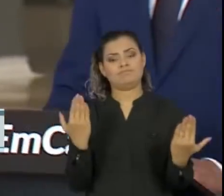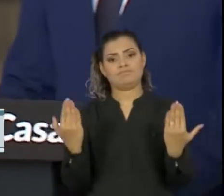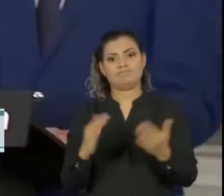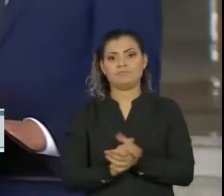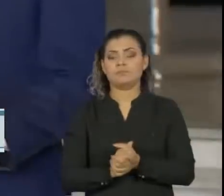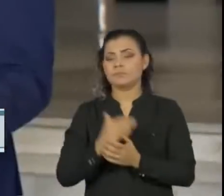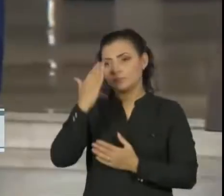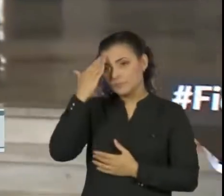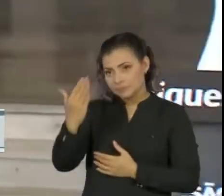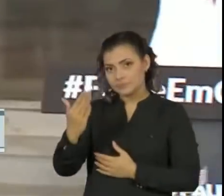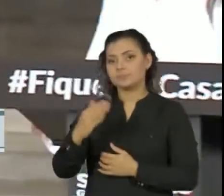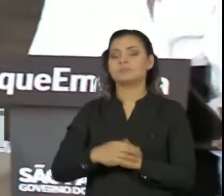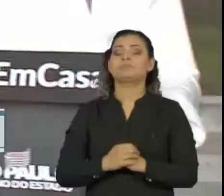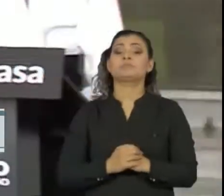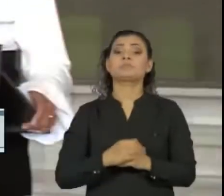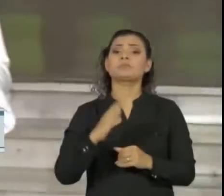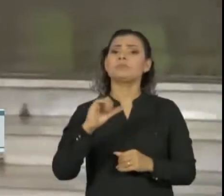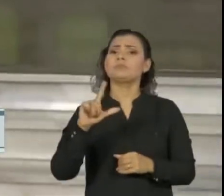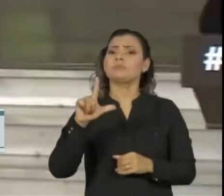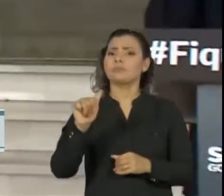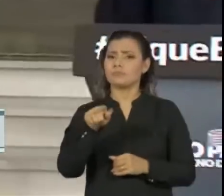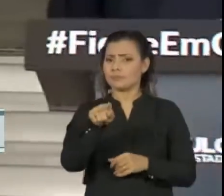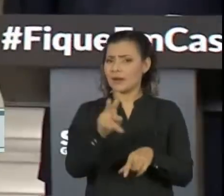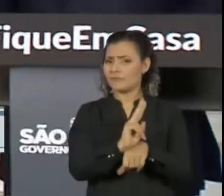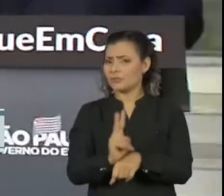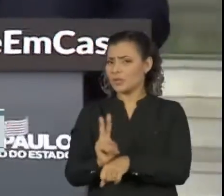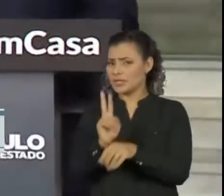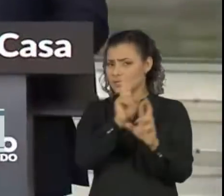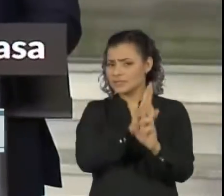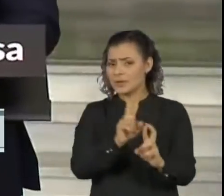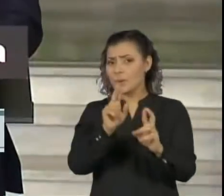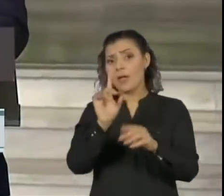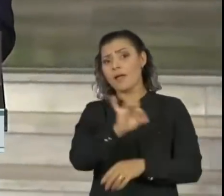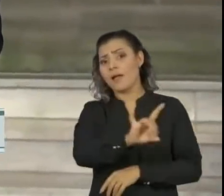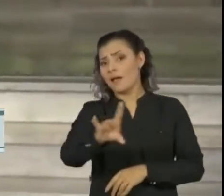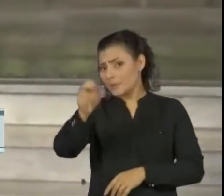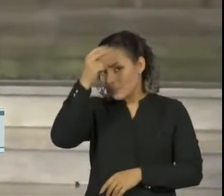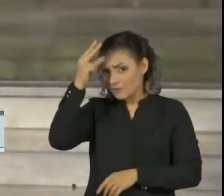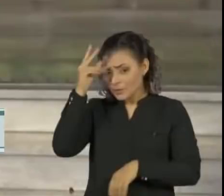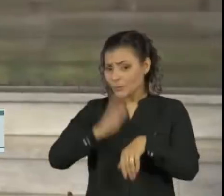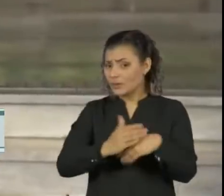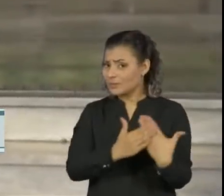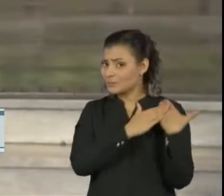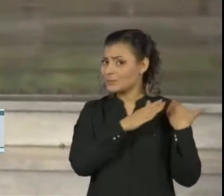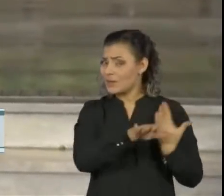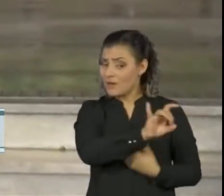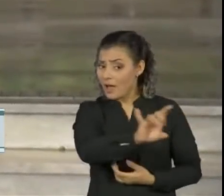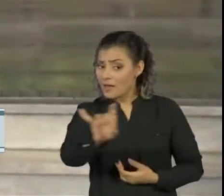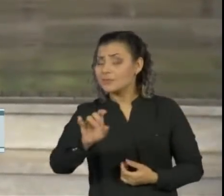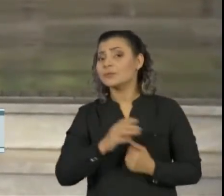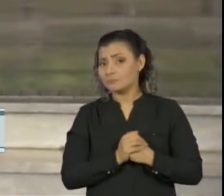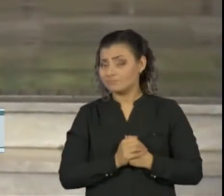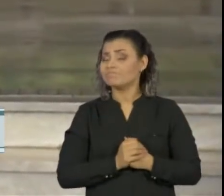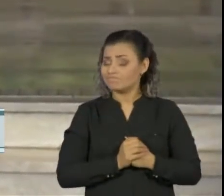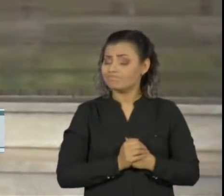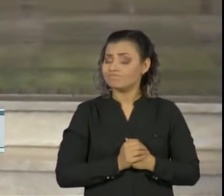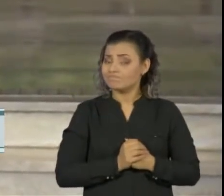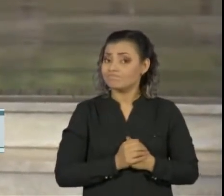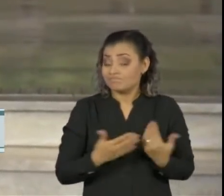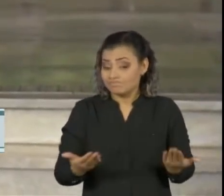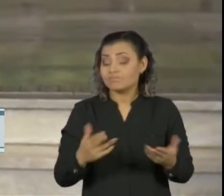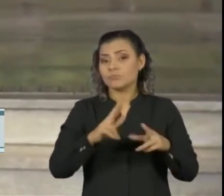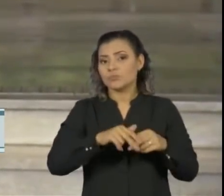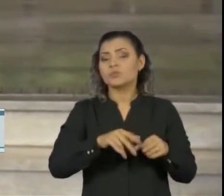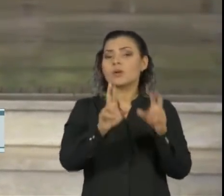Campos. E lembro, Carla, que a fiscalização cabe a cada prefeitura, a cada município, através dos seus órgãos competentes,